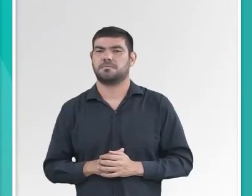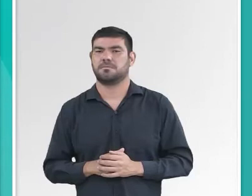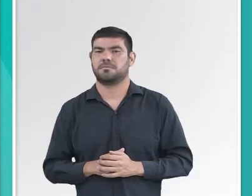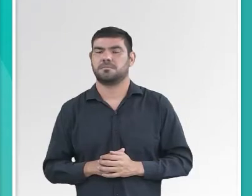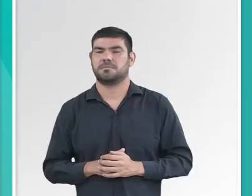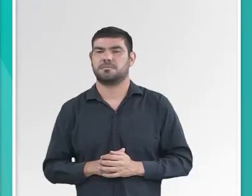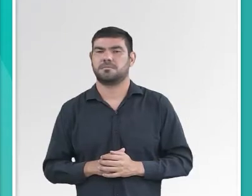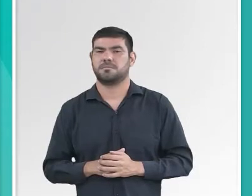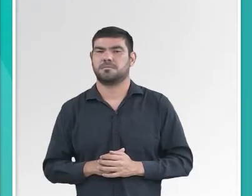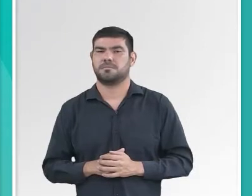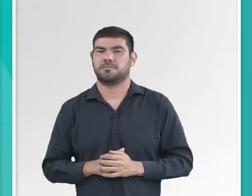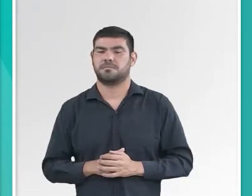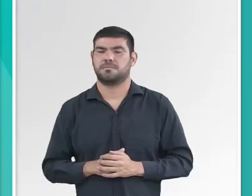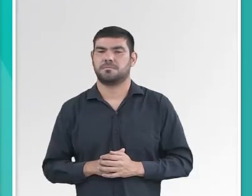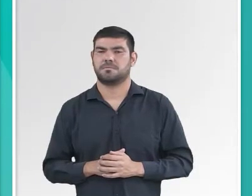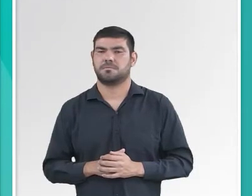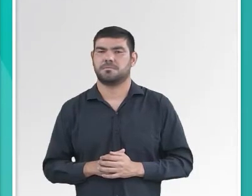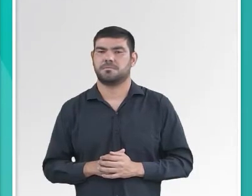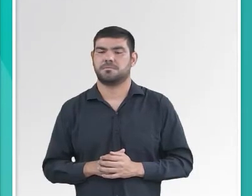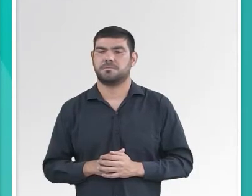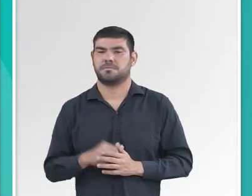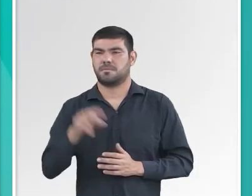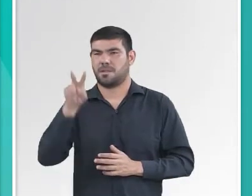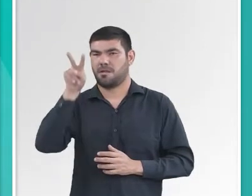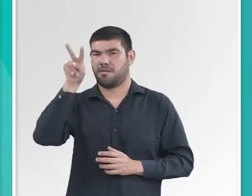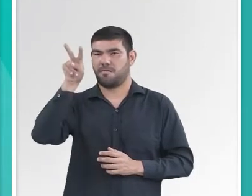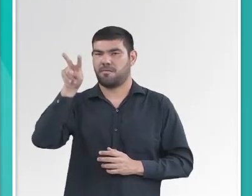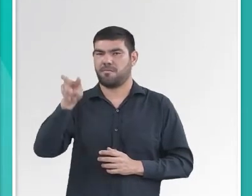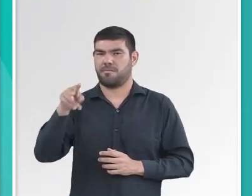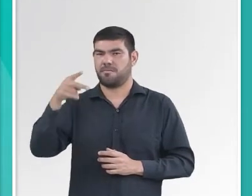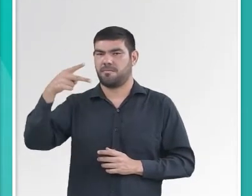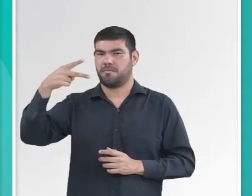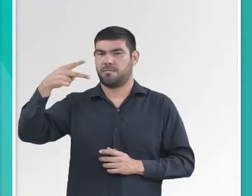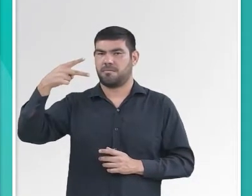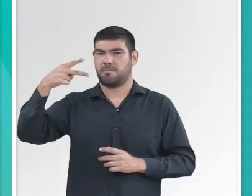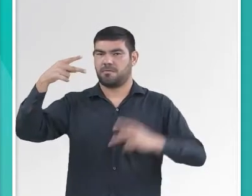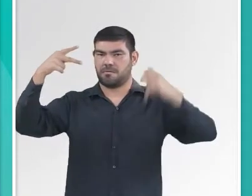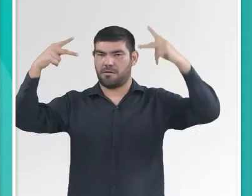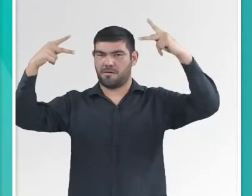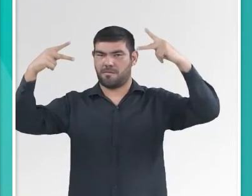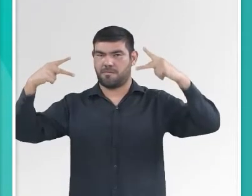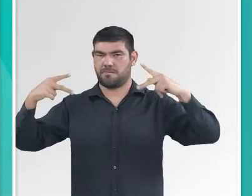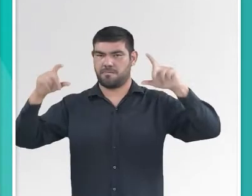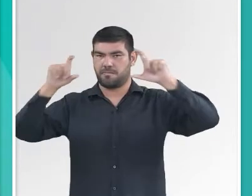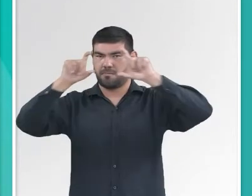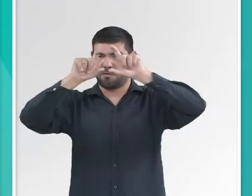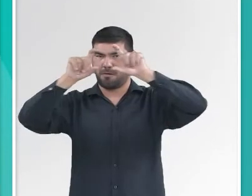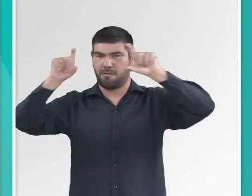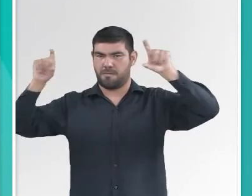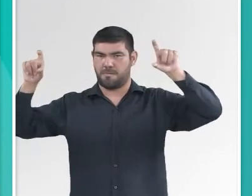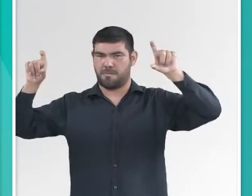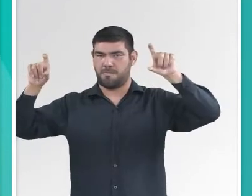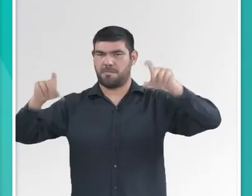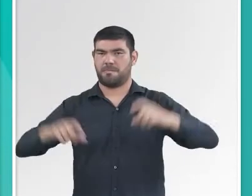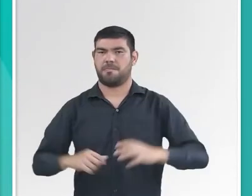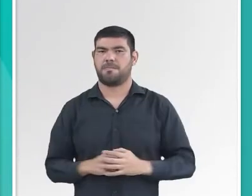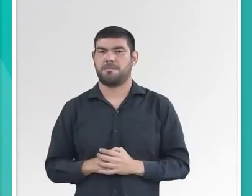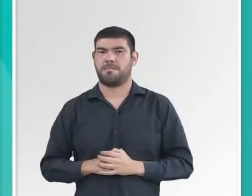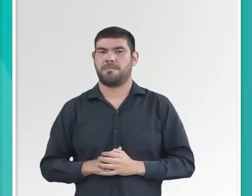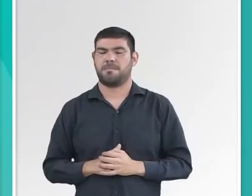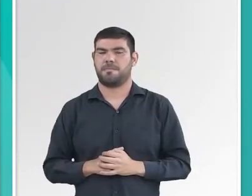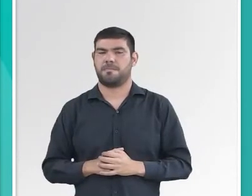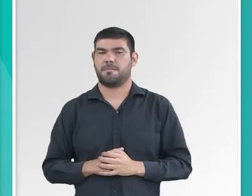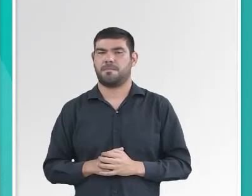à rua ao lado do Teatro Amazonas, que dá um toque especial à festividade. É possível se divertir ao som